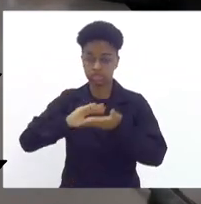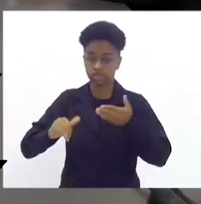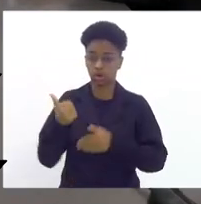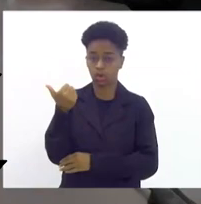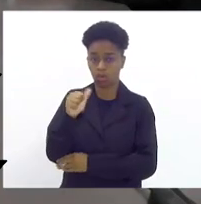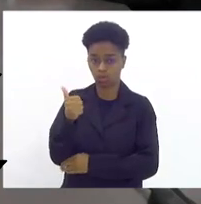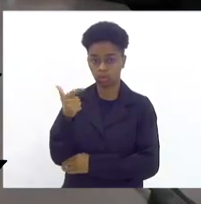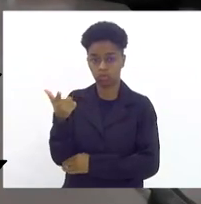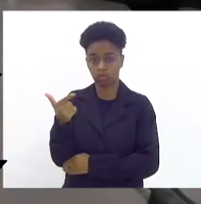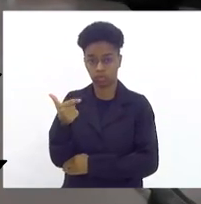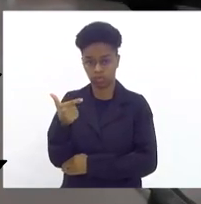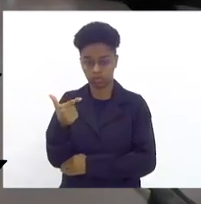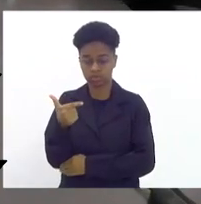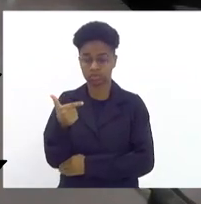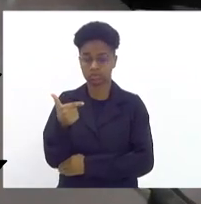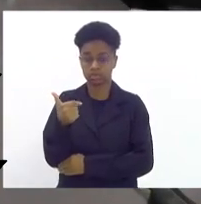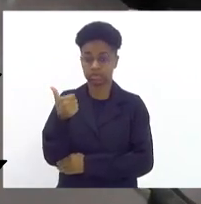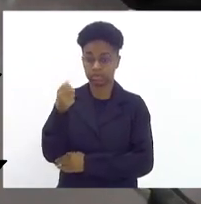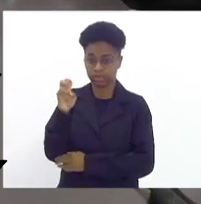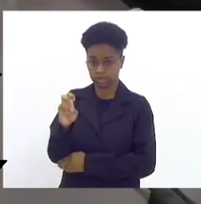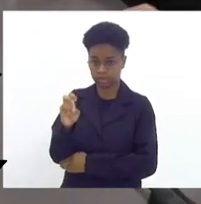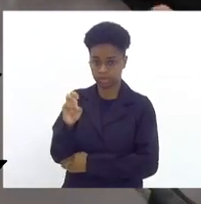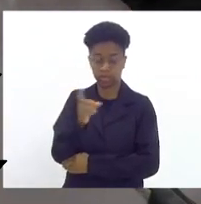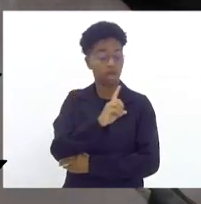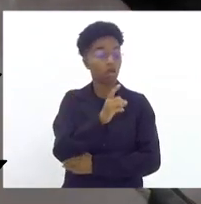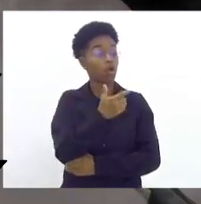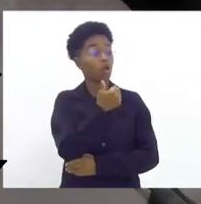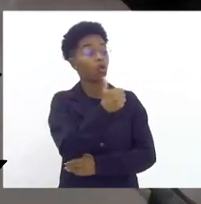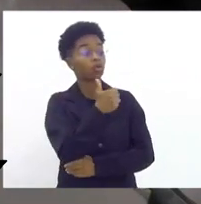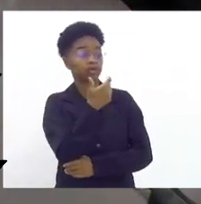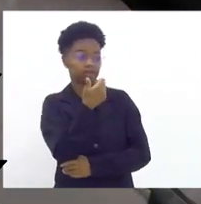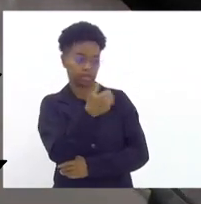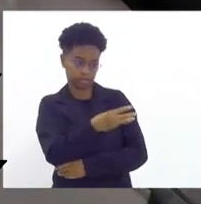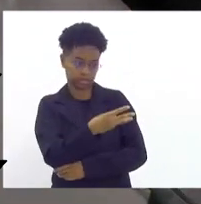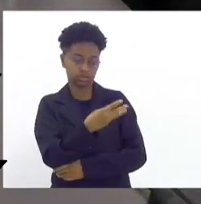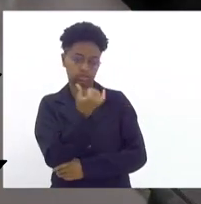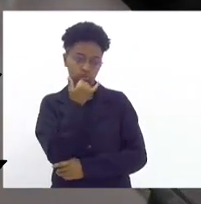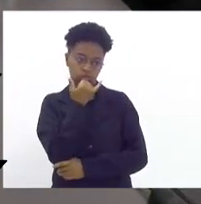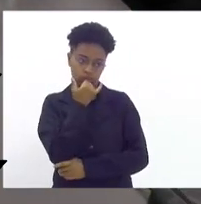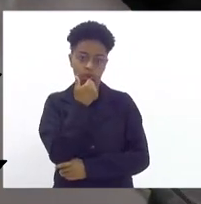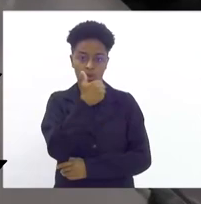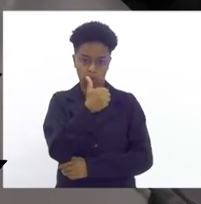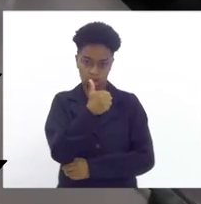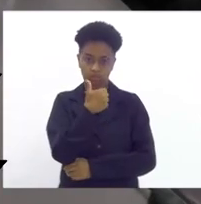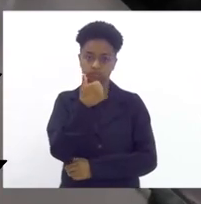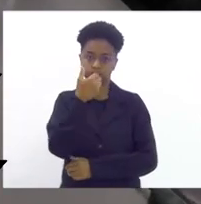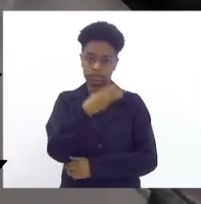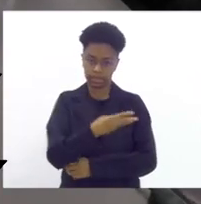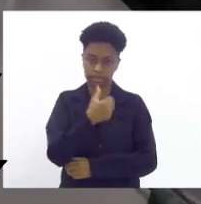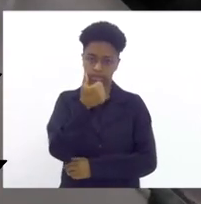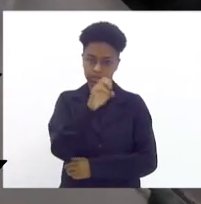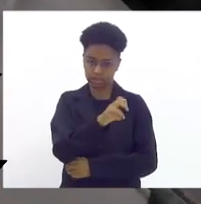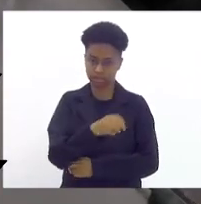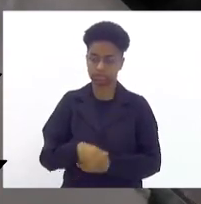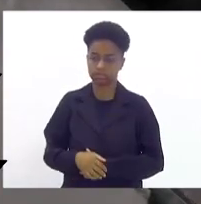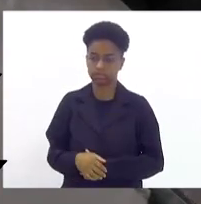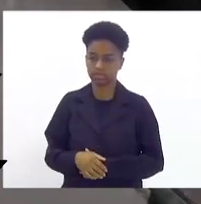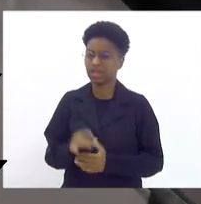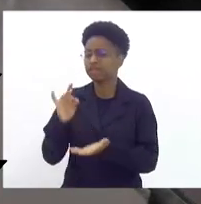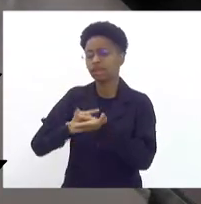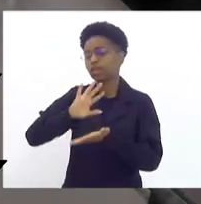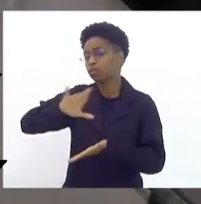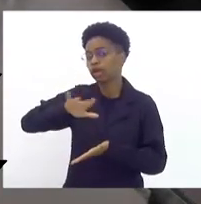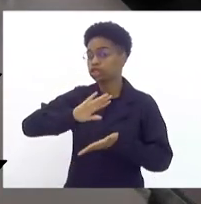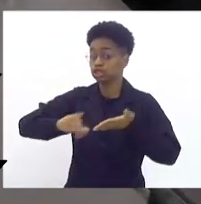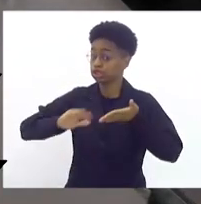11, 12 e o 15. 11 e 13, desculpa. 11, 13 e 15. 11, 13 e 15. 13 Na verdade, não é retirada